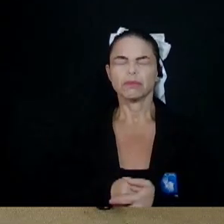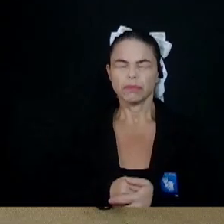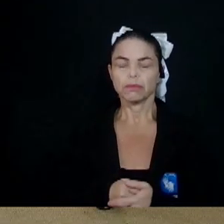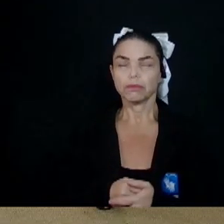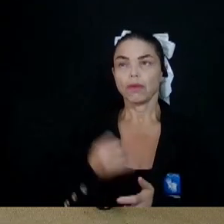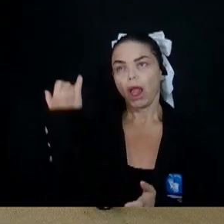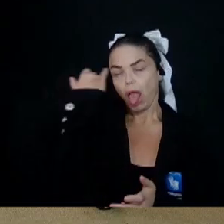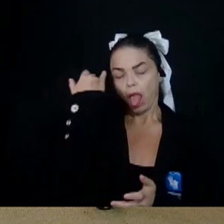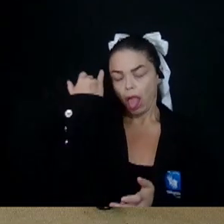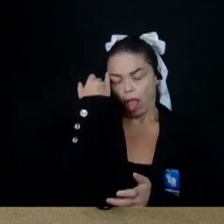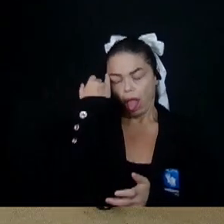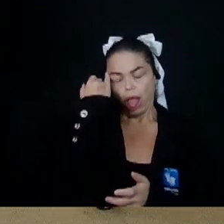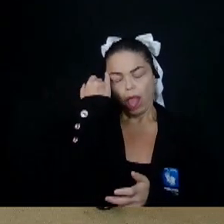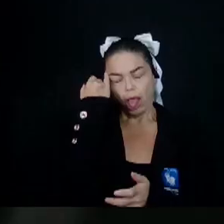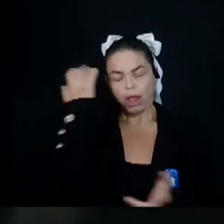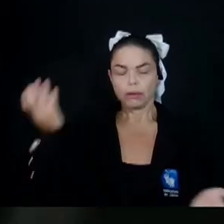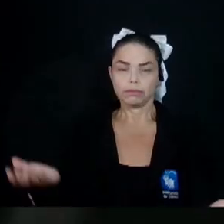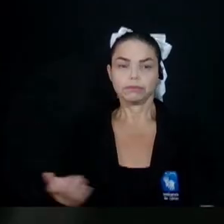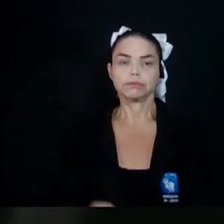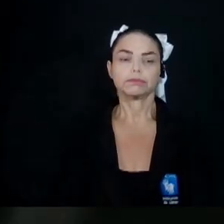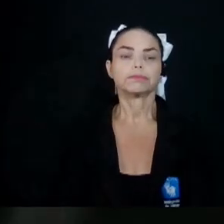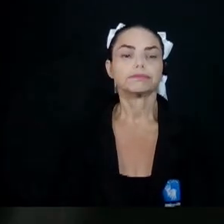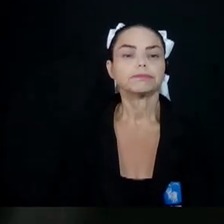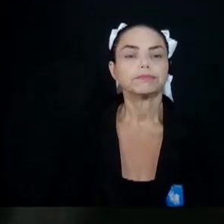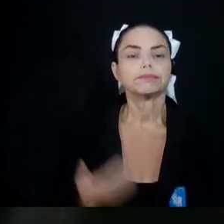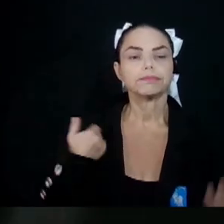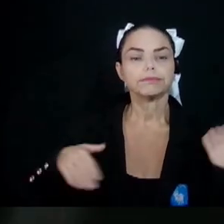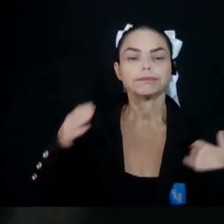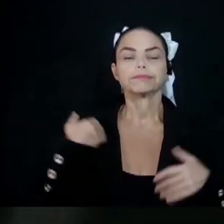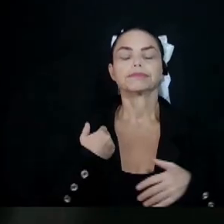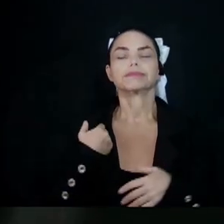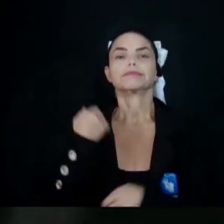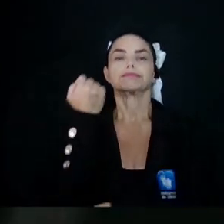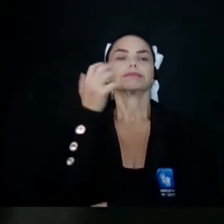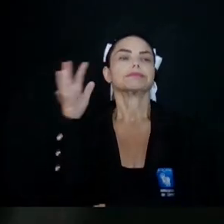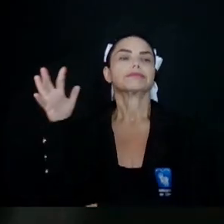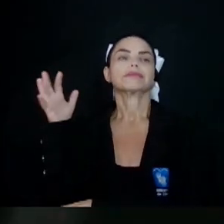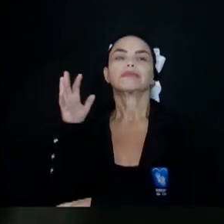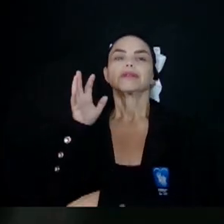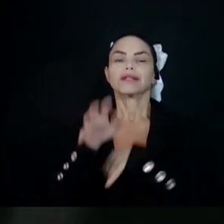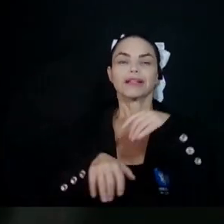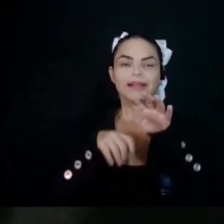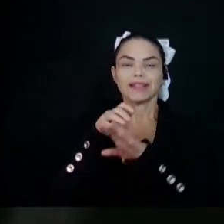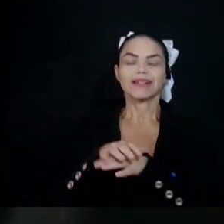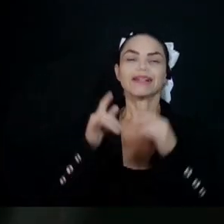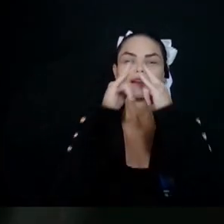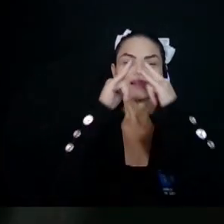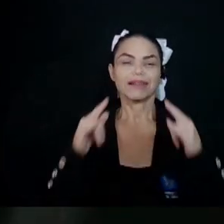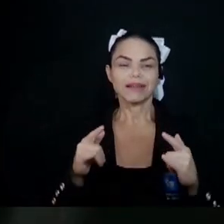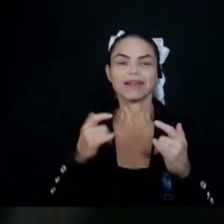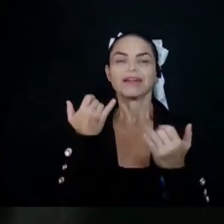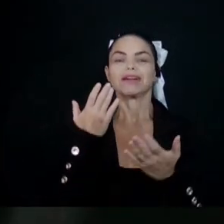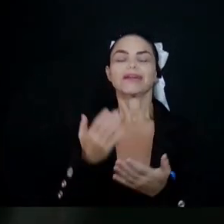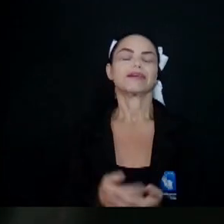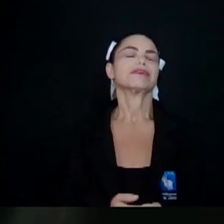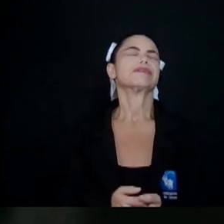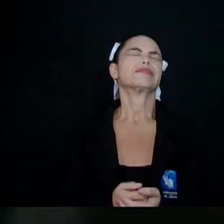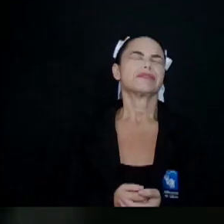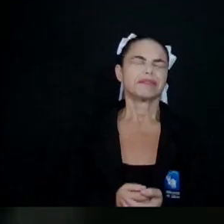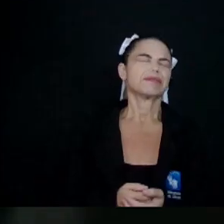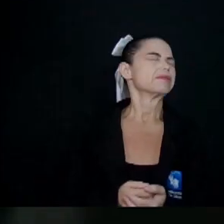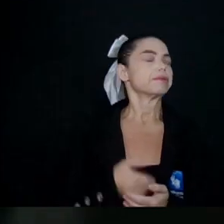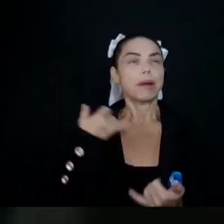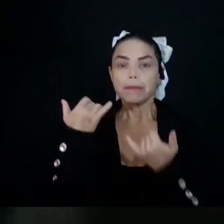criativo, né? Vamos passear no zoológico, né? Vamos fazer um certeza. acampamento, vamos, Uhum. nossa, fazer